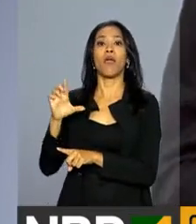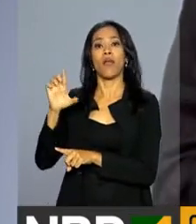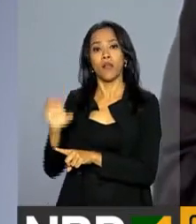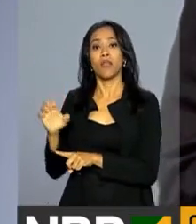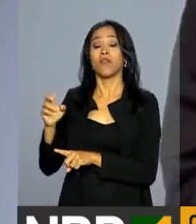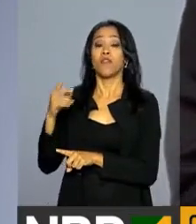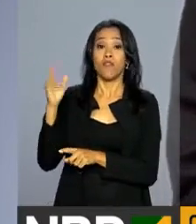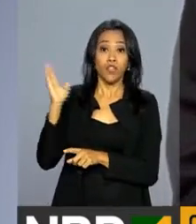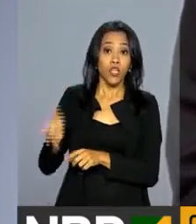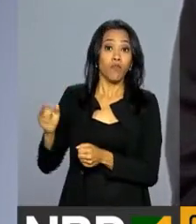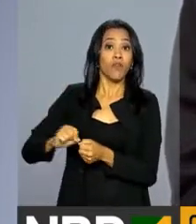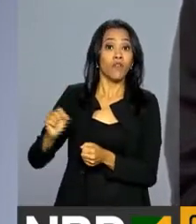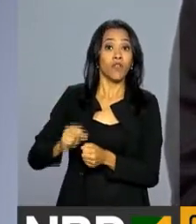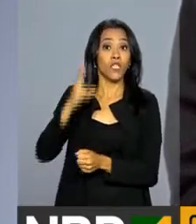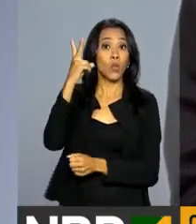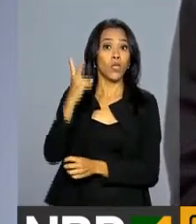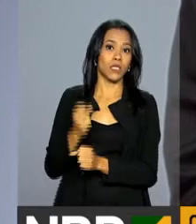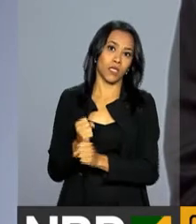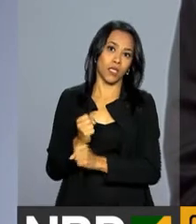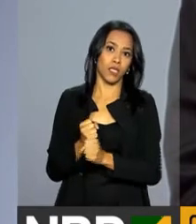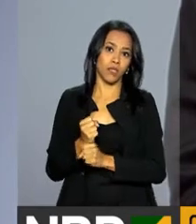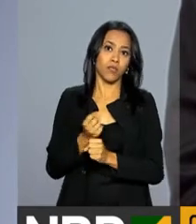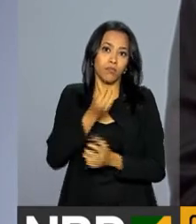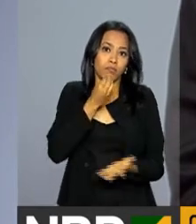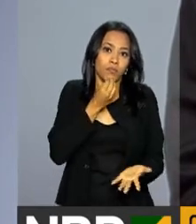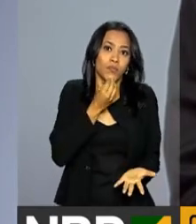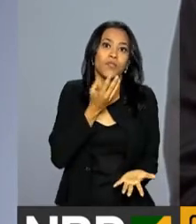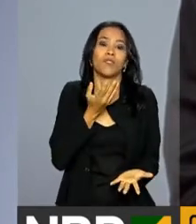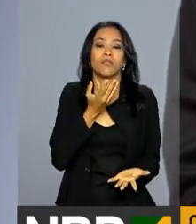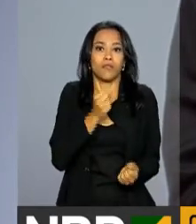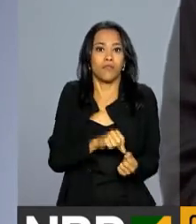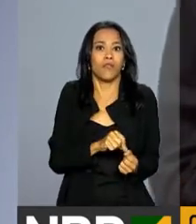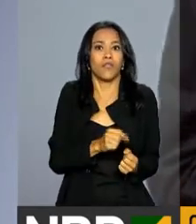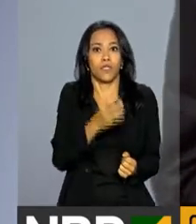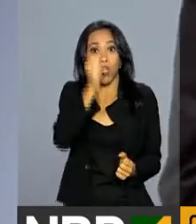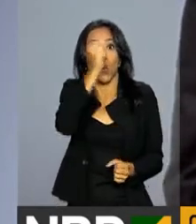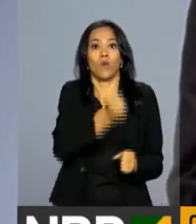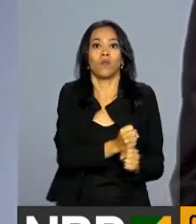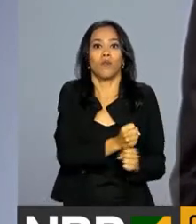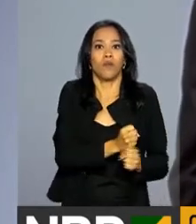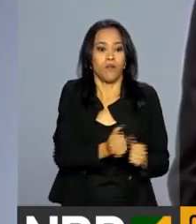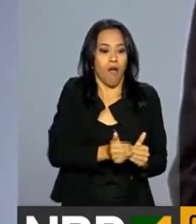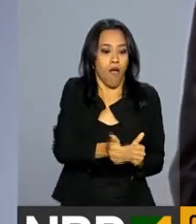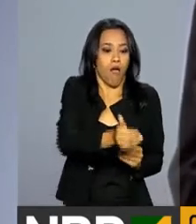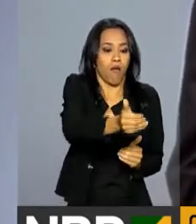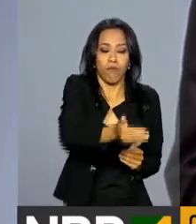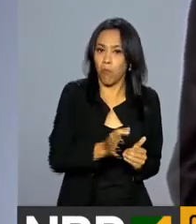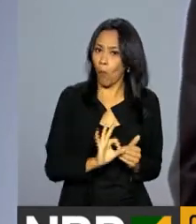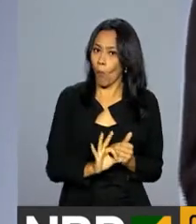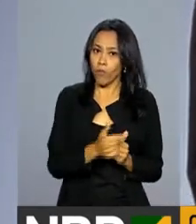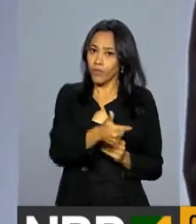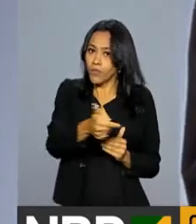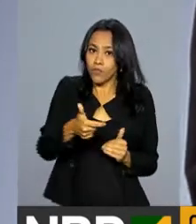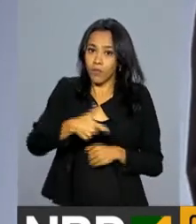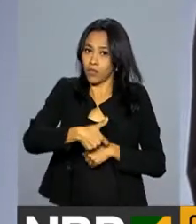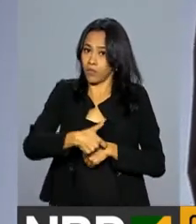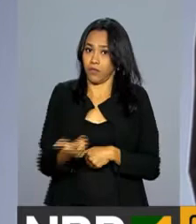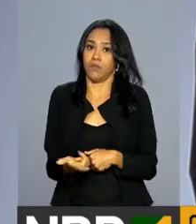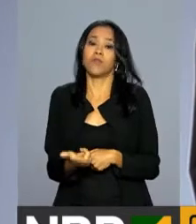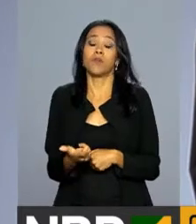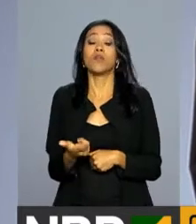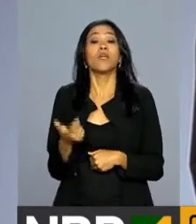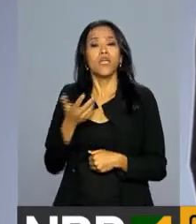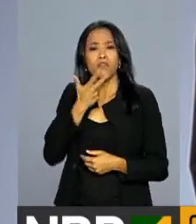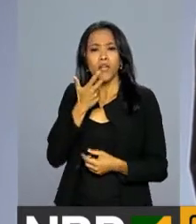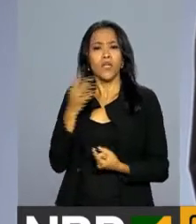talvez dever-se-á guardar oito anos mas eu vou me servir aqui merece das palavras do que o céu se eles